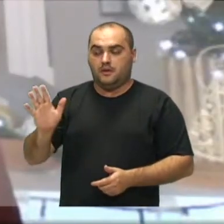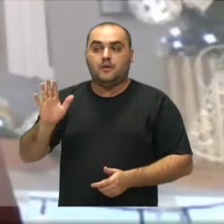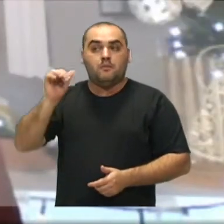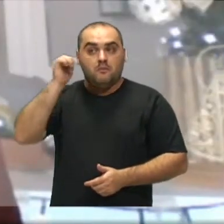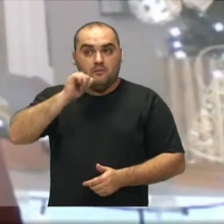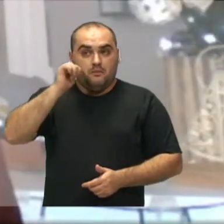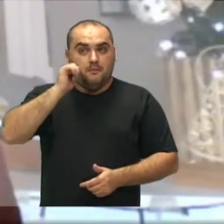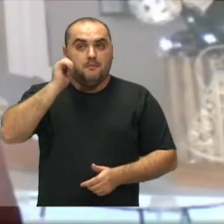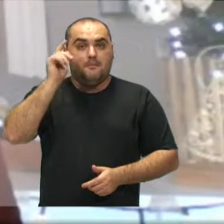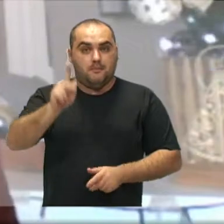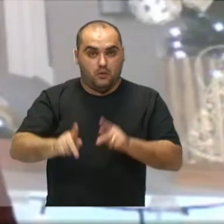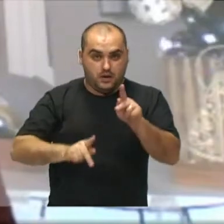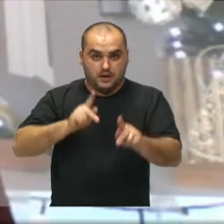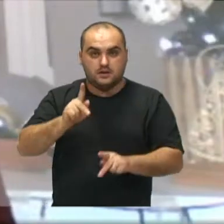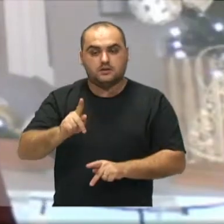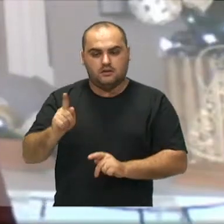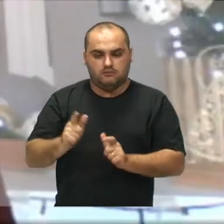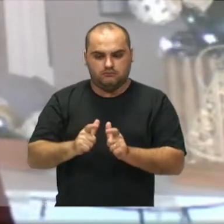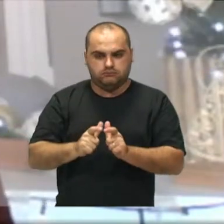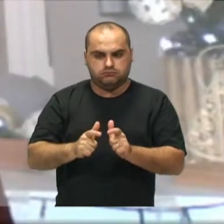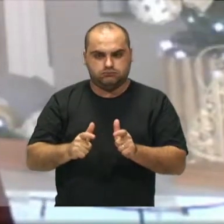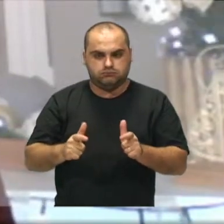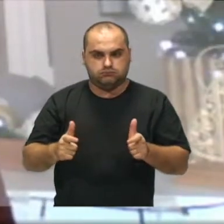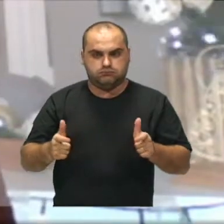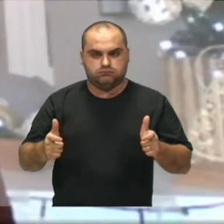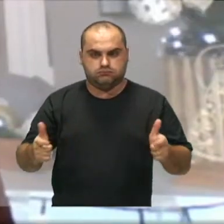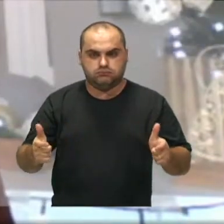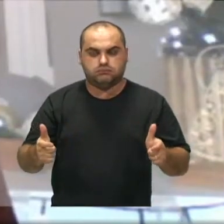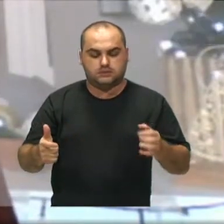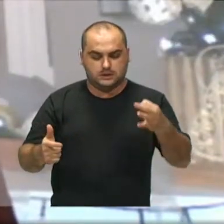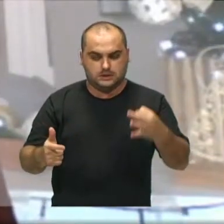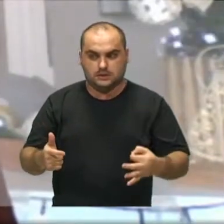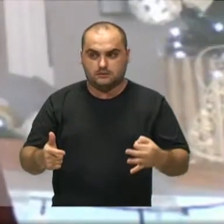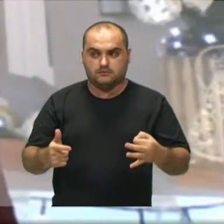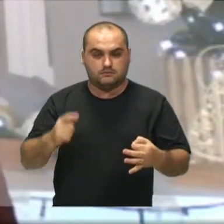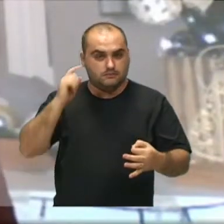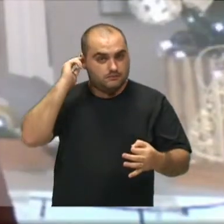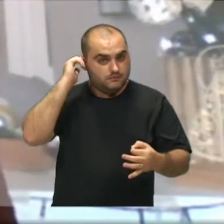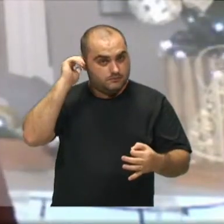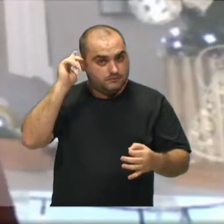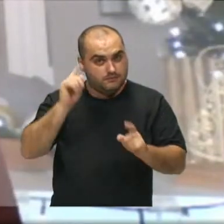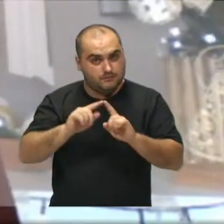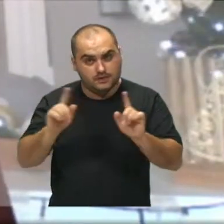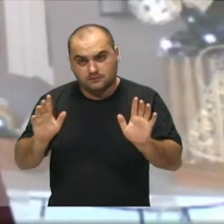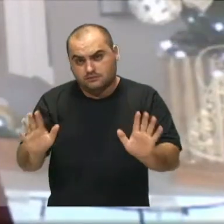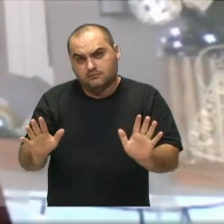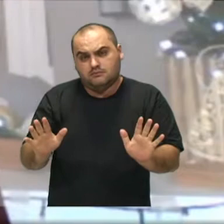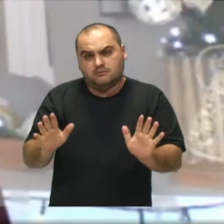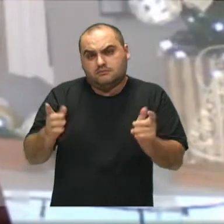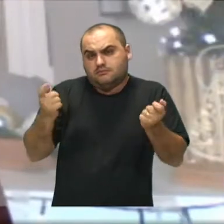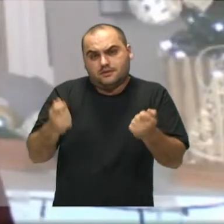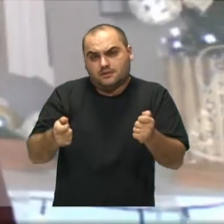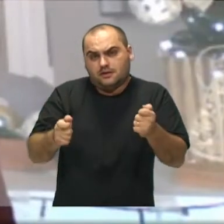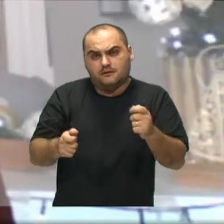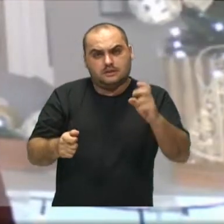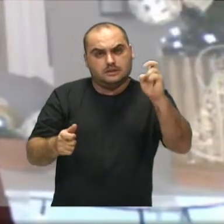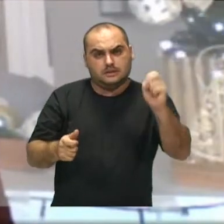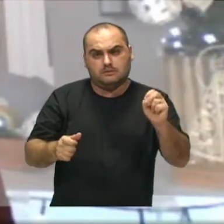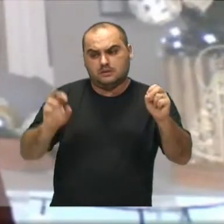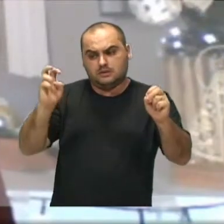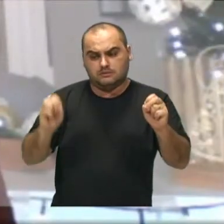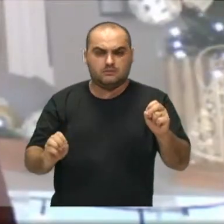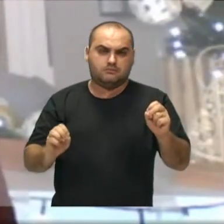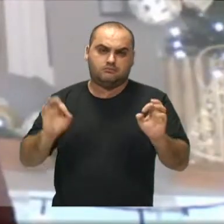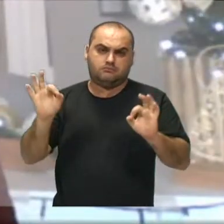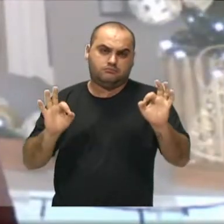bastante. Aliás, vem crescendo, mas não o suficiente, porque o correto mesmo seria a paridade, né? 50-50.